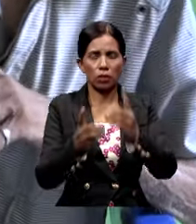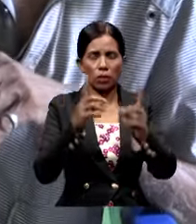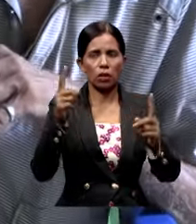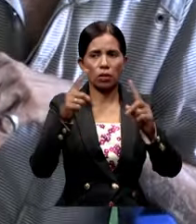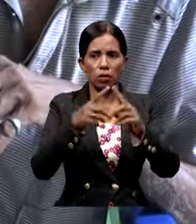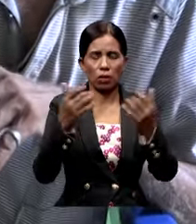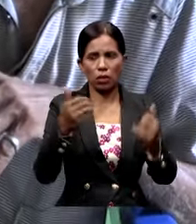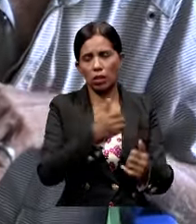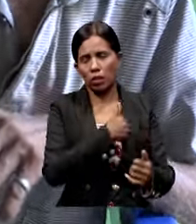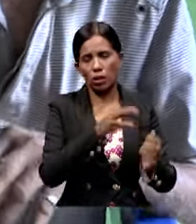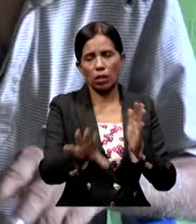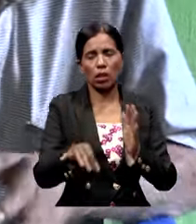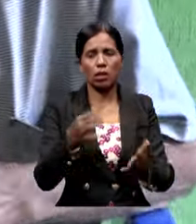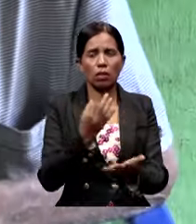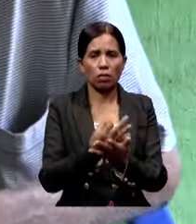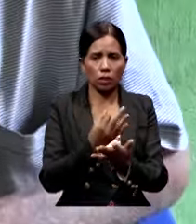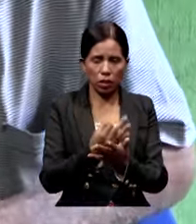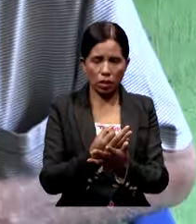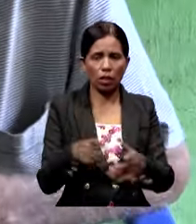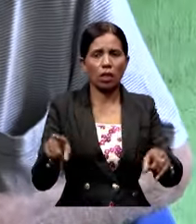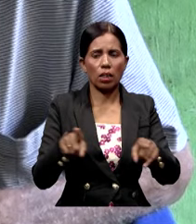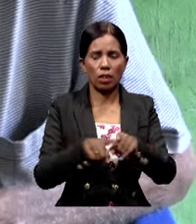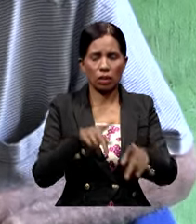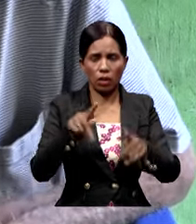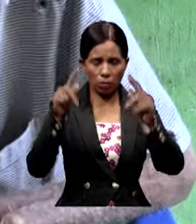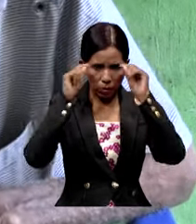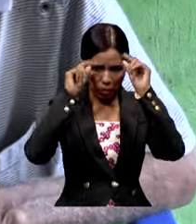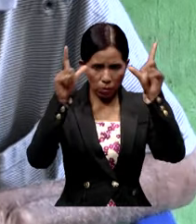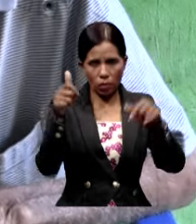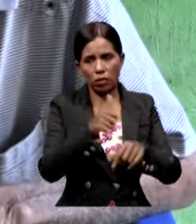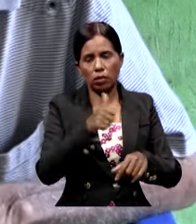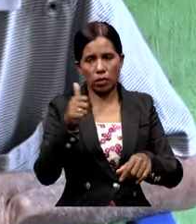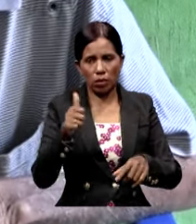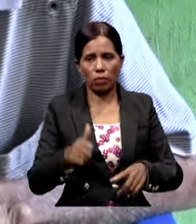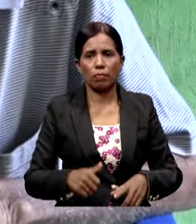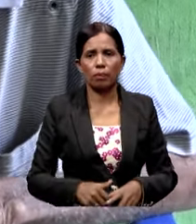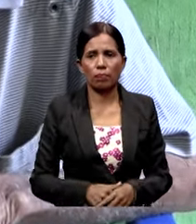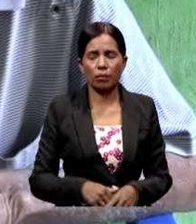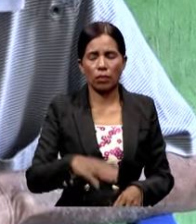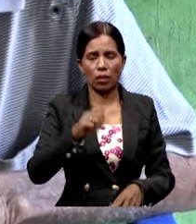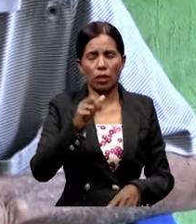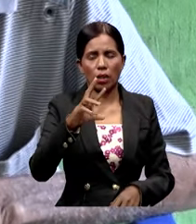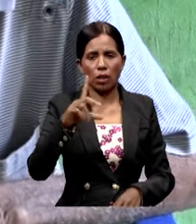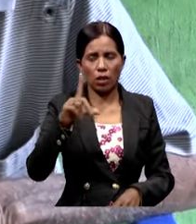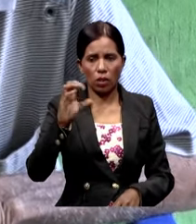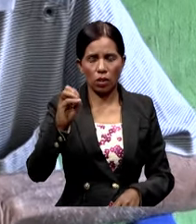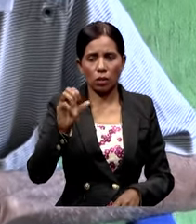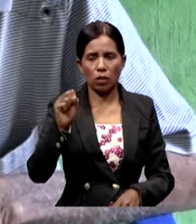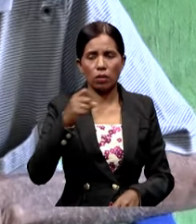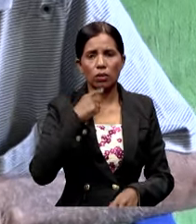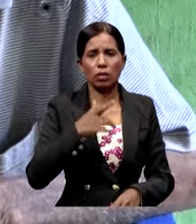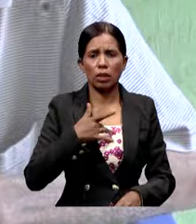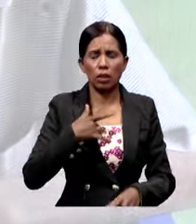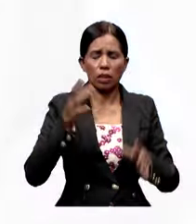loron sidauketan reconhecimento hanesan Timoroan sirseluk. Carlos Maria Soares Cesar senti